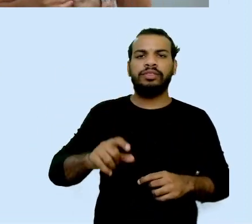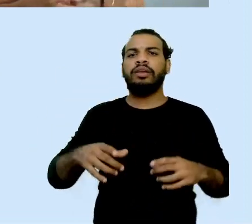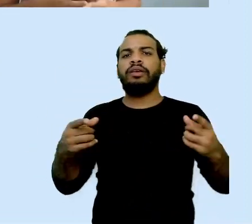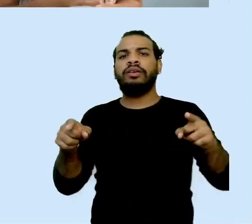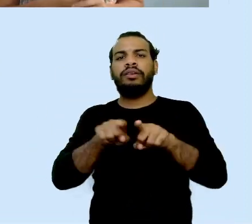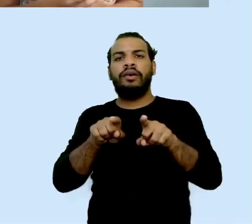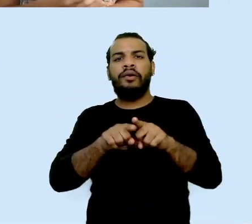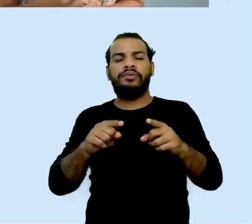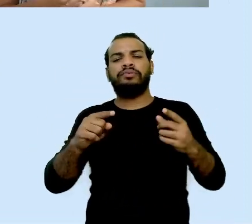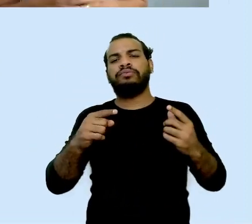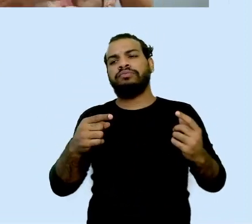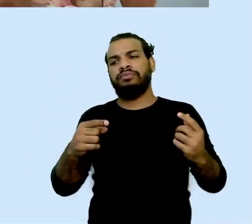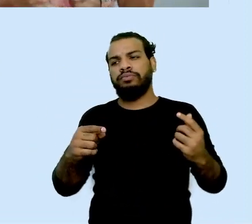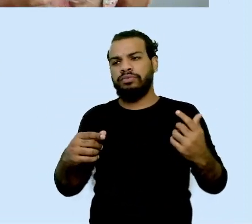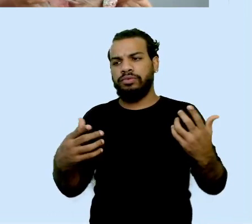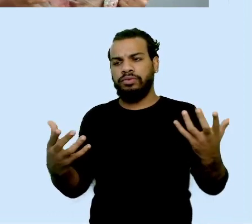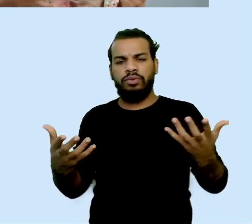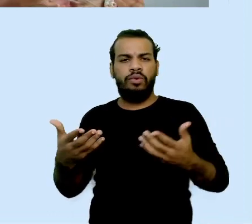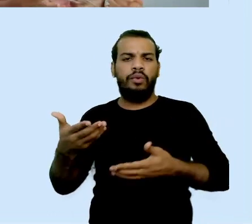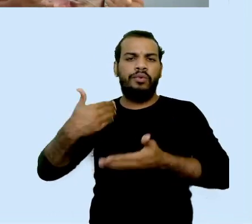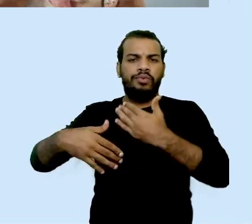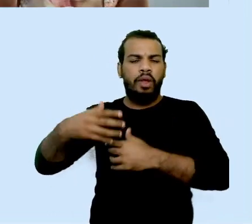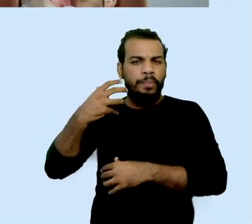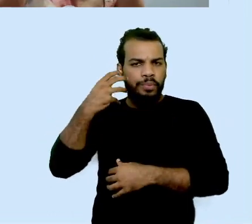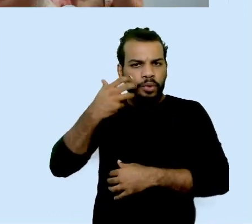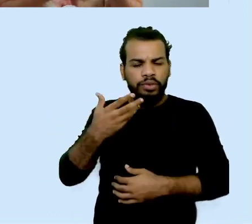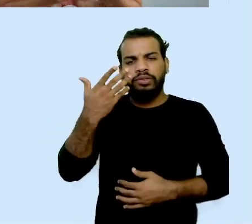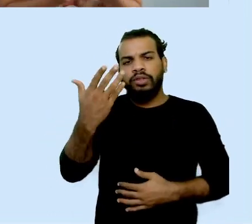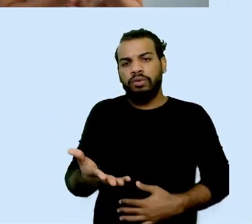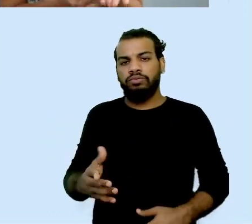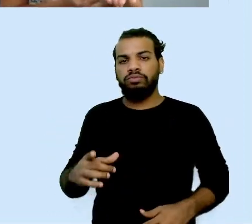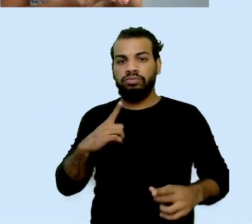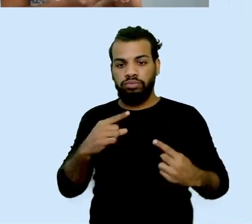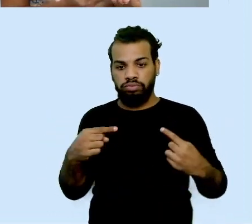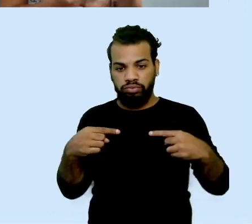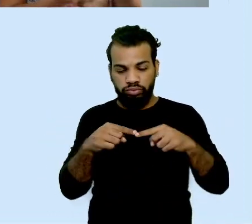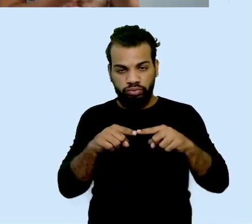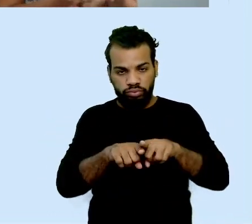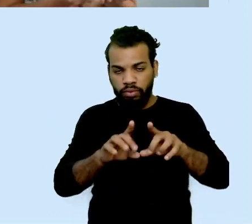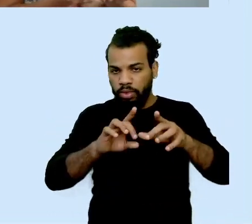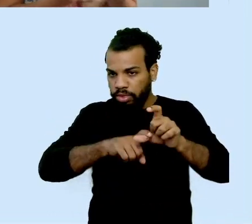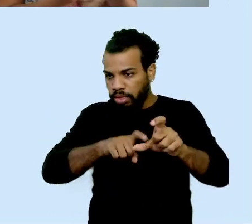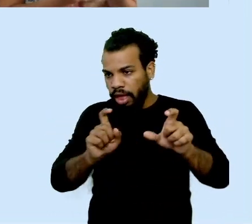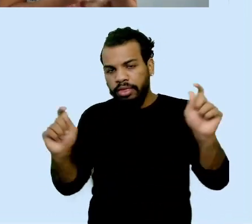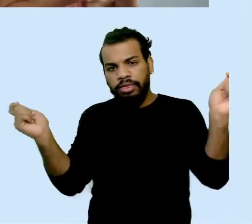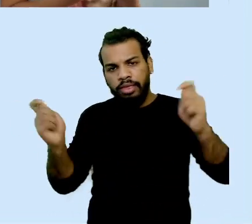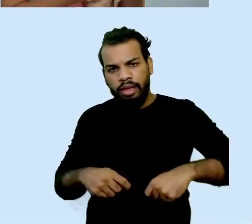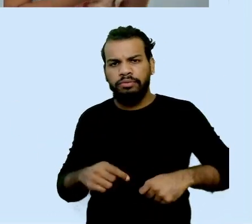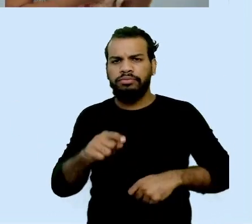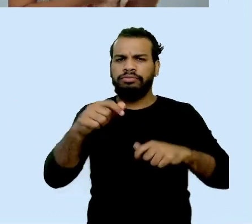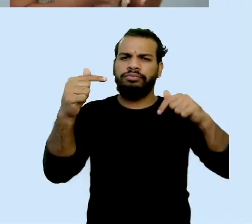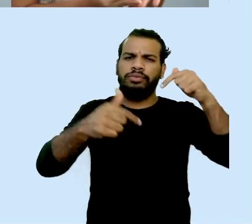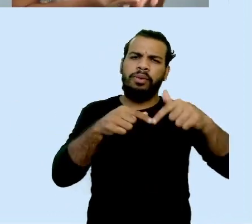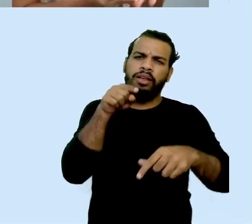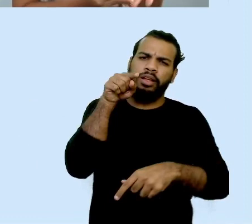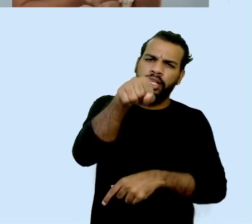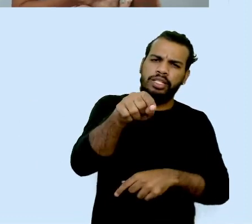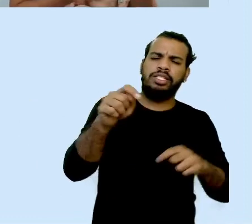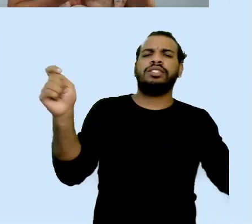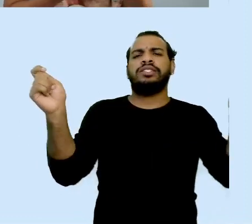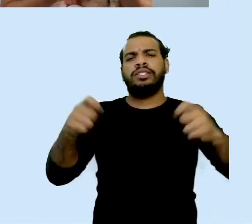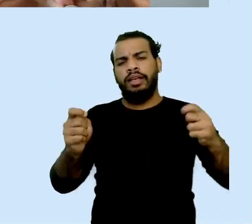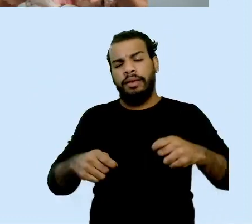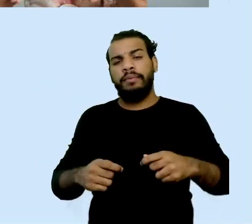esse caráter mais rudimentar da música. Então se consolida de maneira independente. Você pode trabalhar com trilha sonora